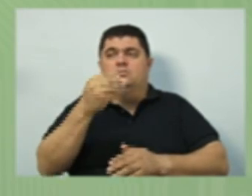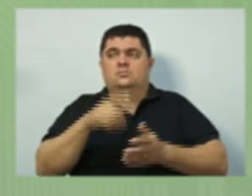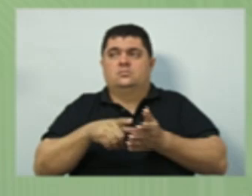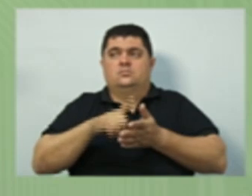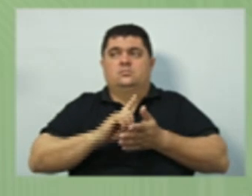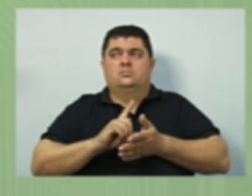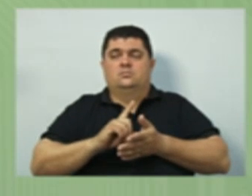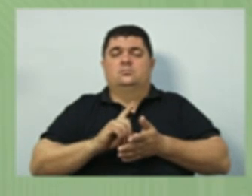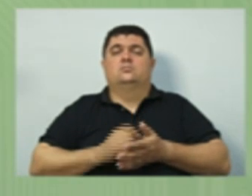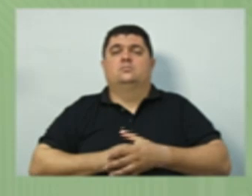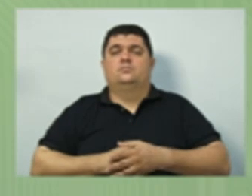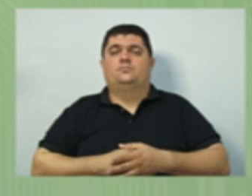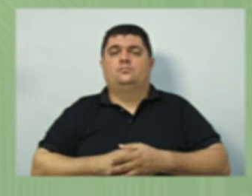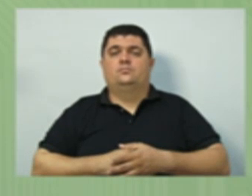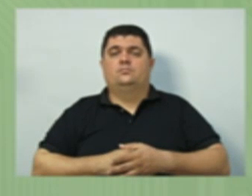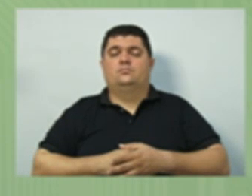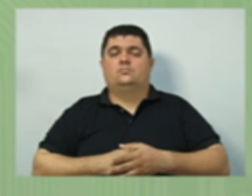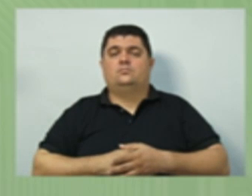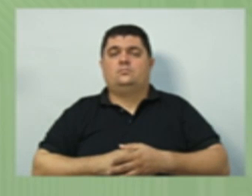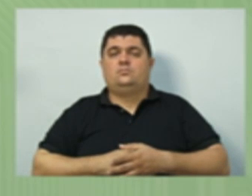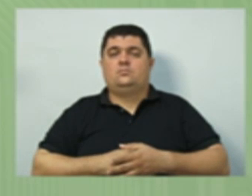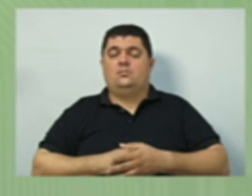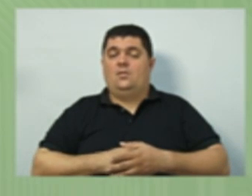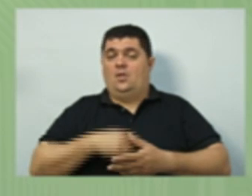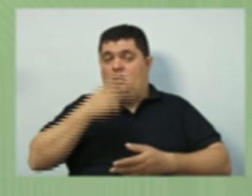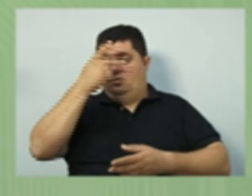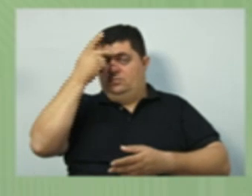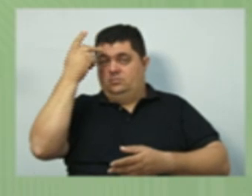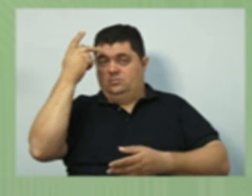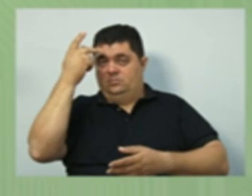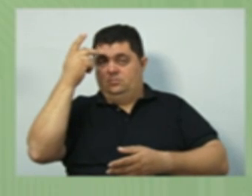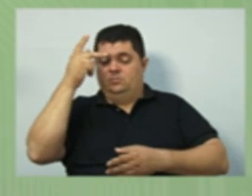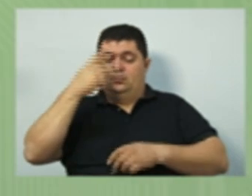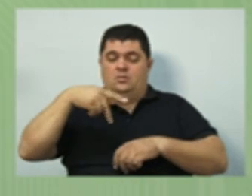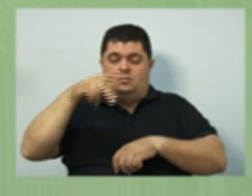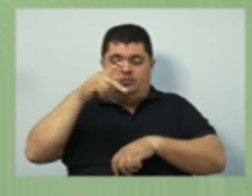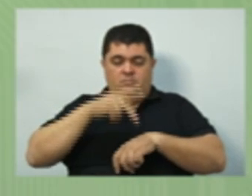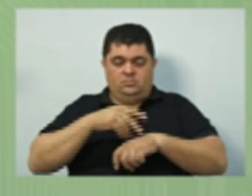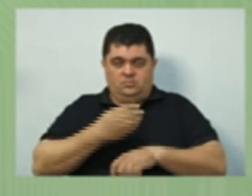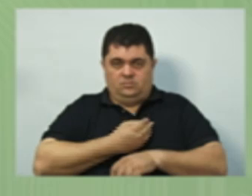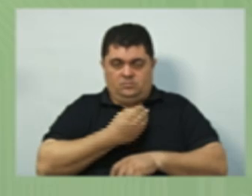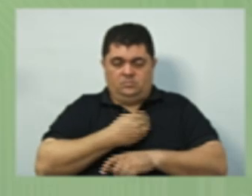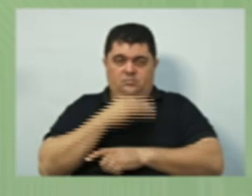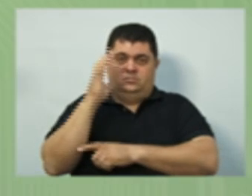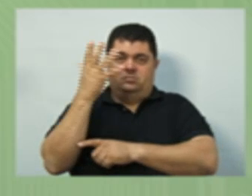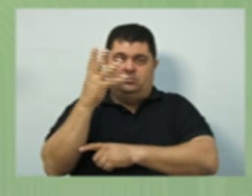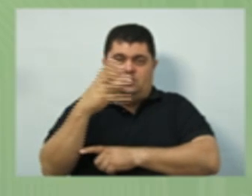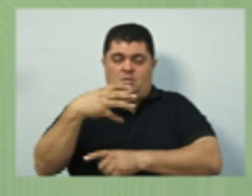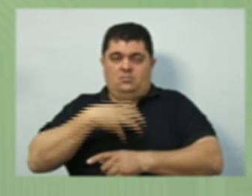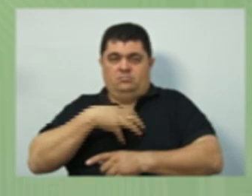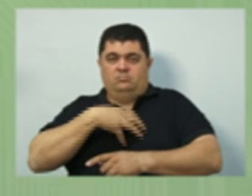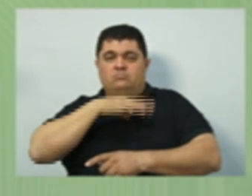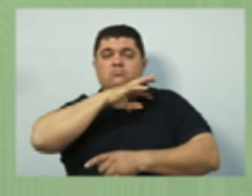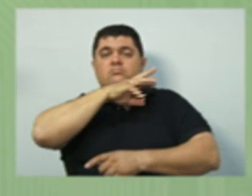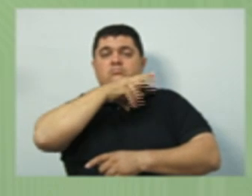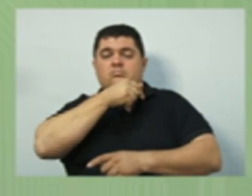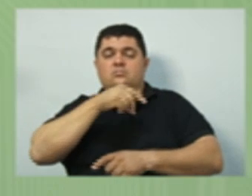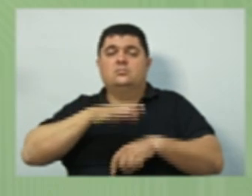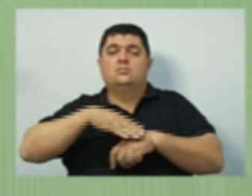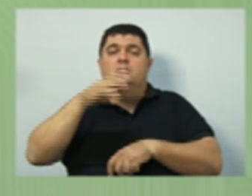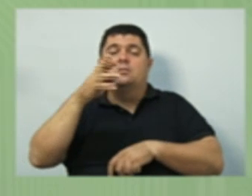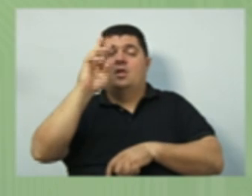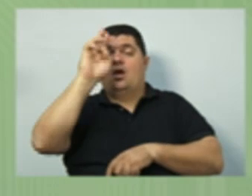anteriormente. O ser humano existe como a pedra, tem vida como a planta, tem instinto como o animal. O que tem a mais?